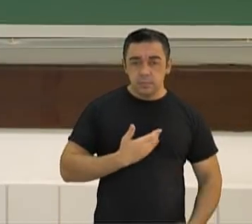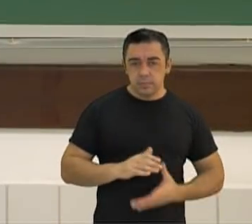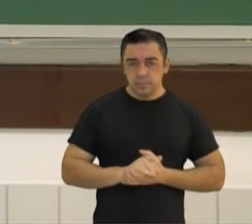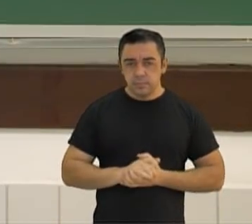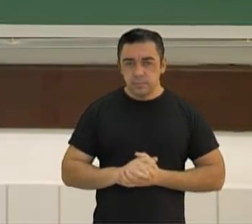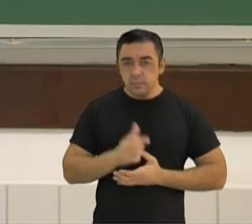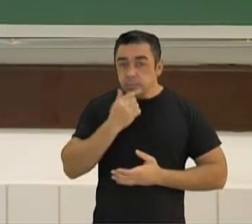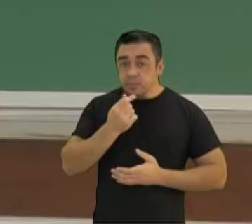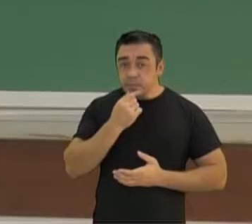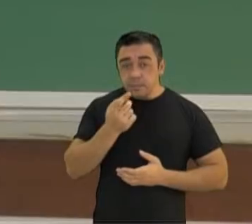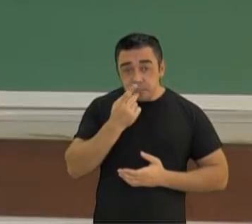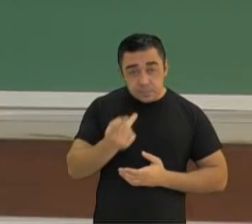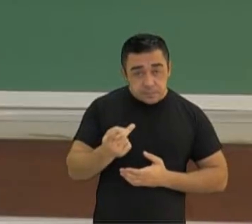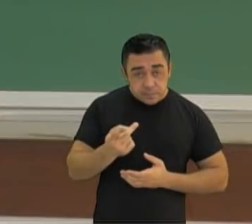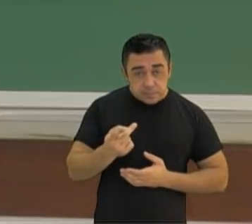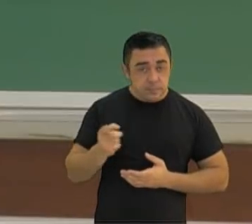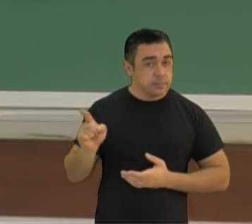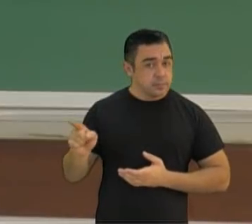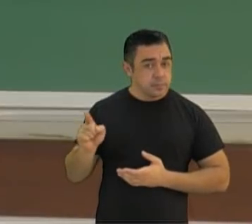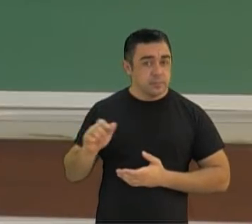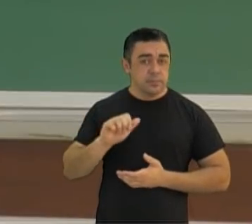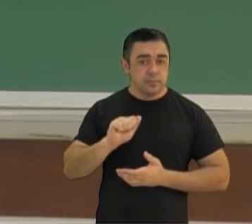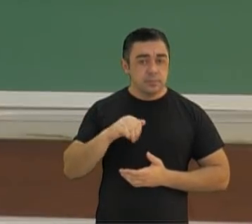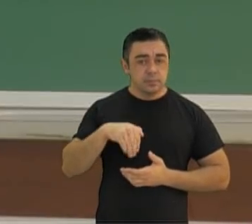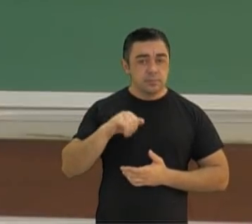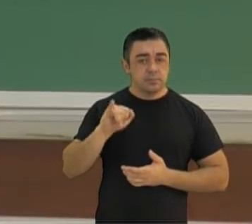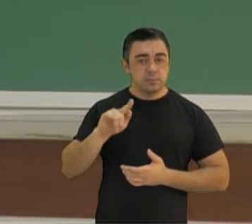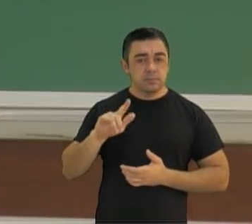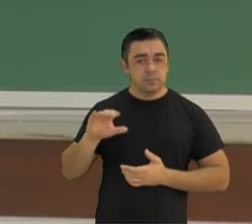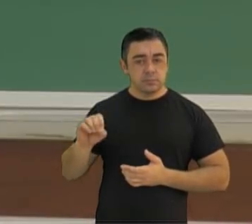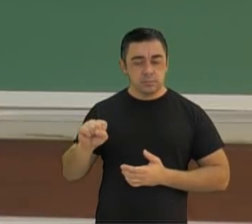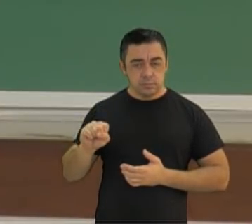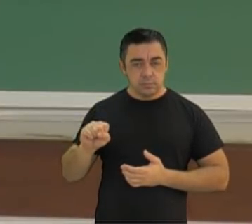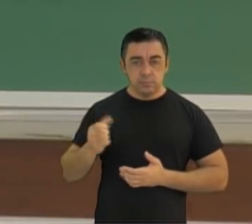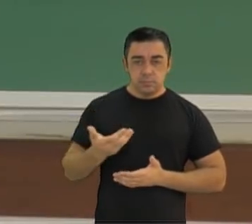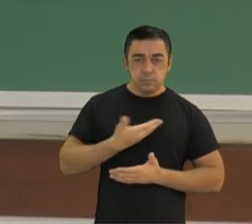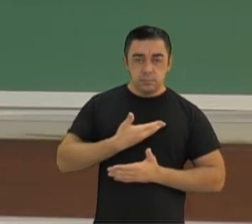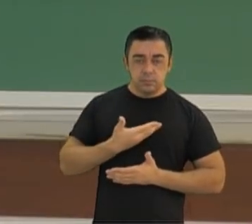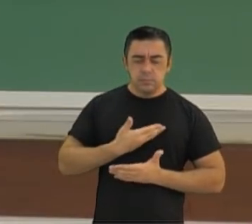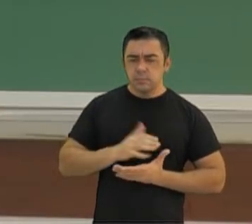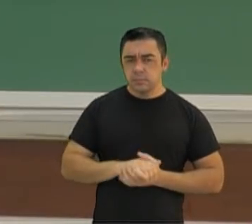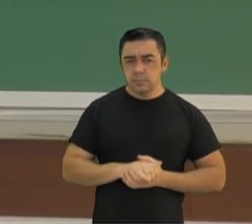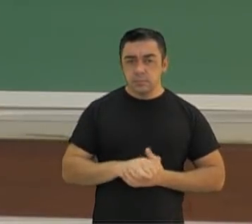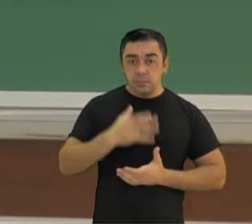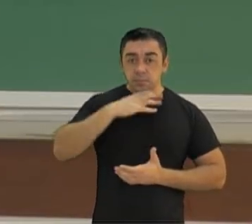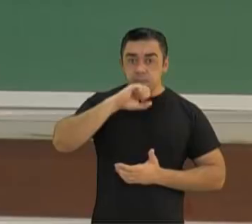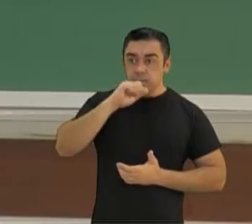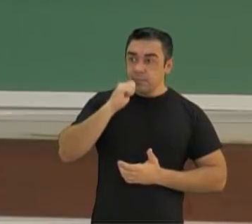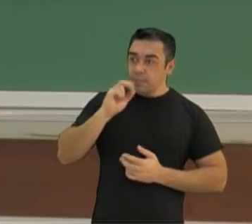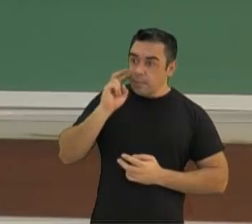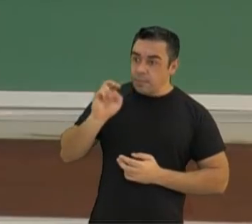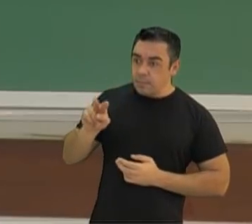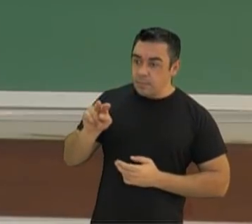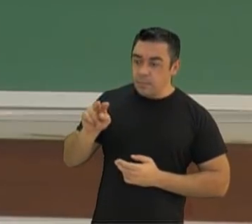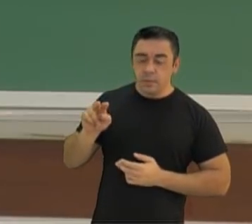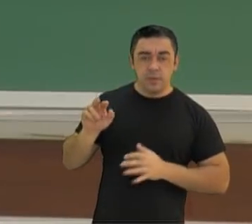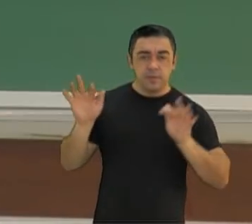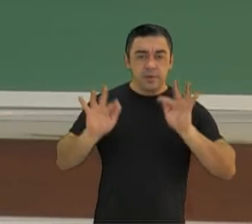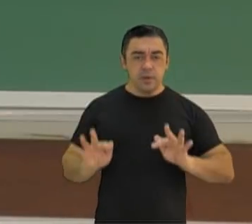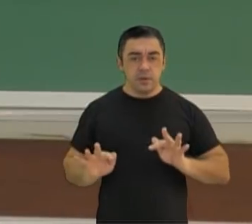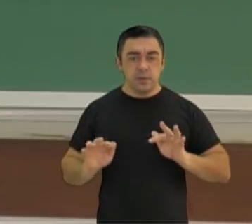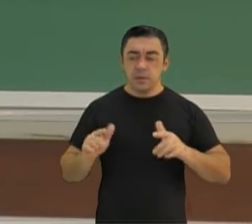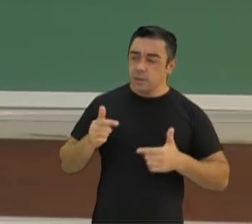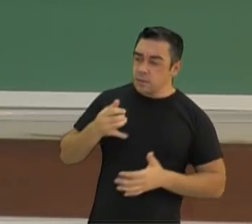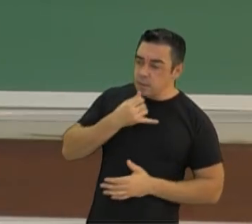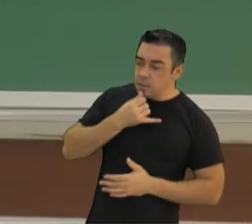O Murilo está falando amigos. E os pais? Como ficaram? Tristes, felizes